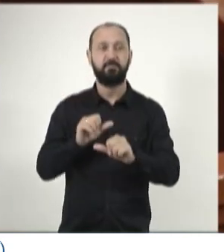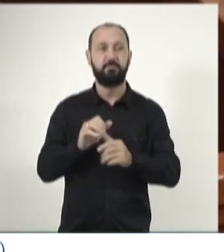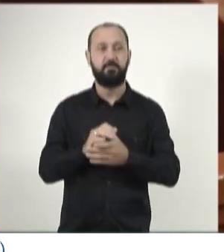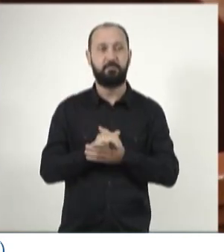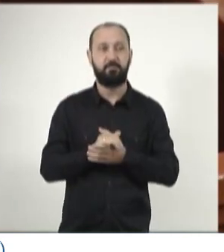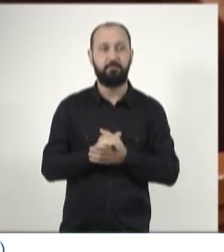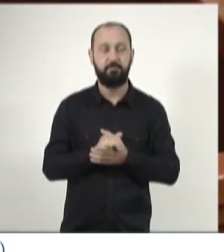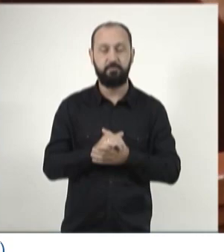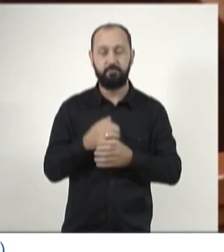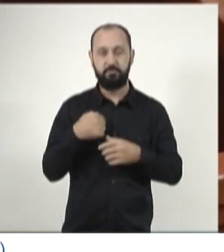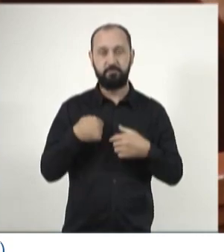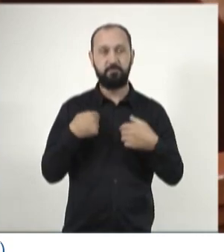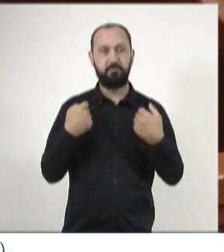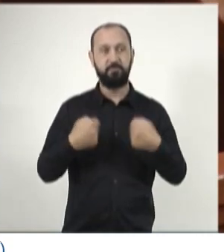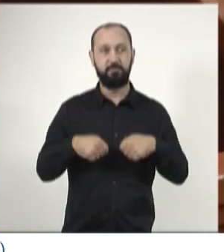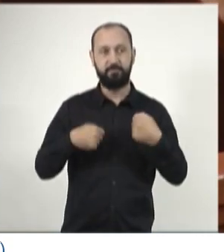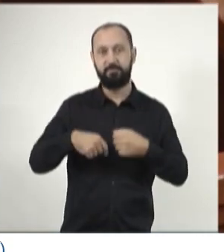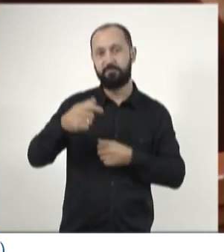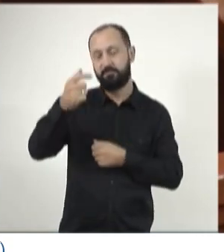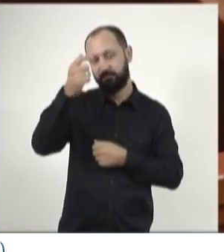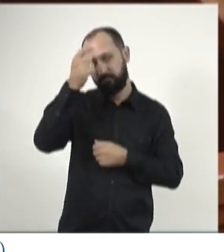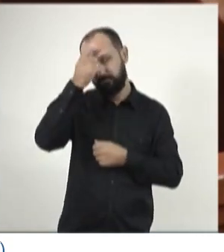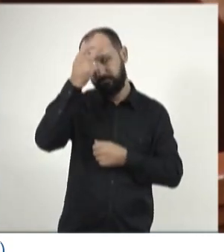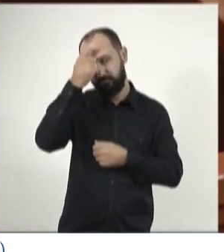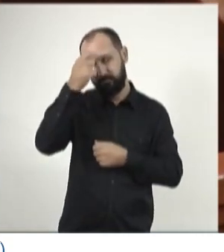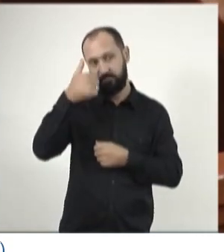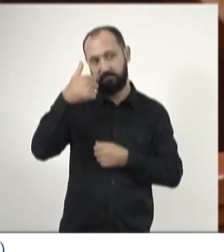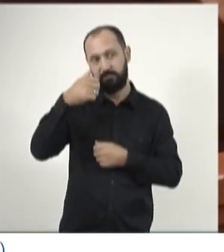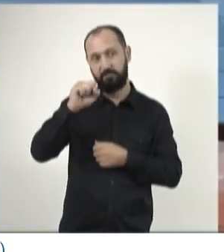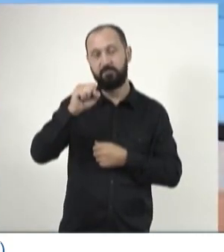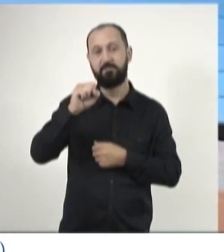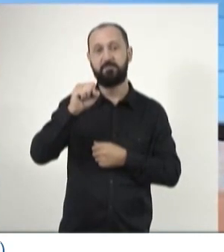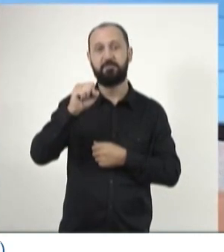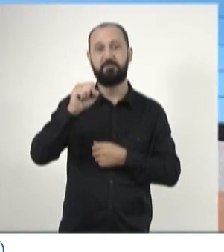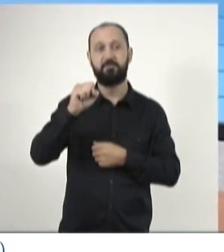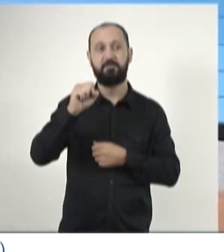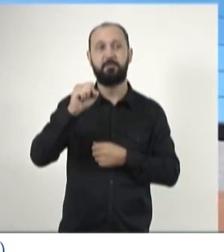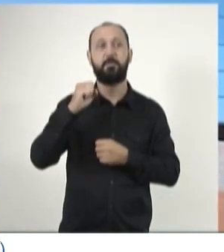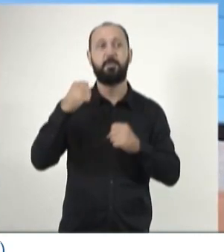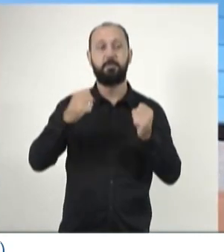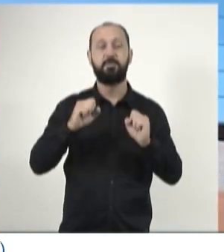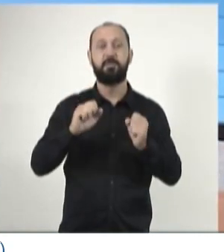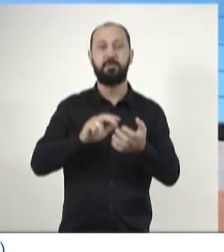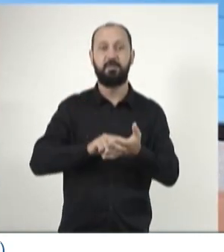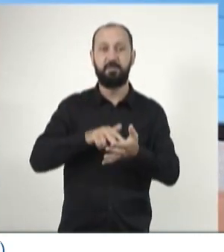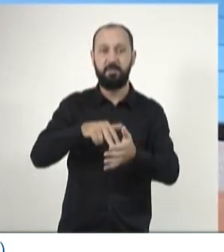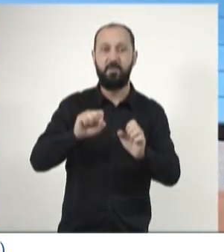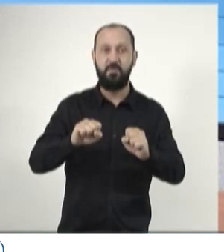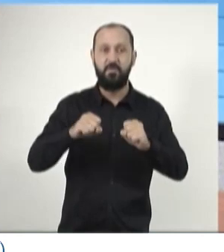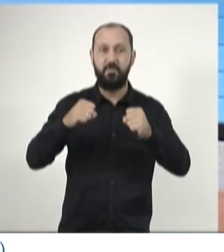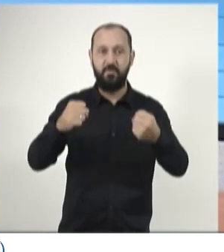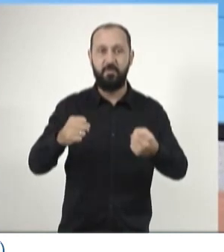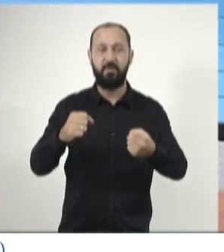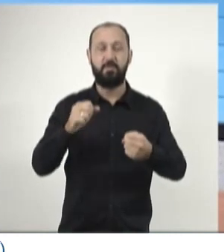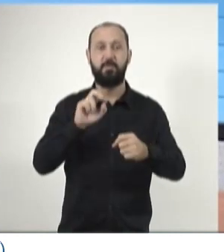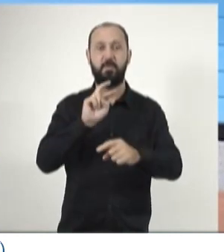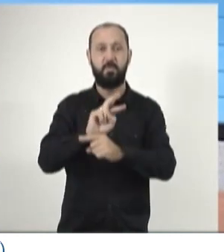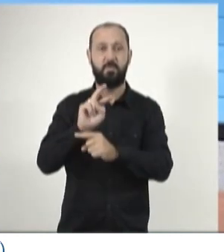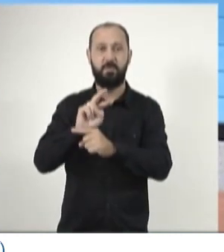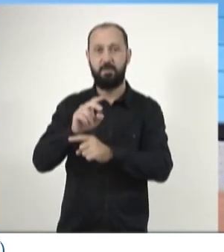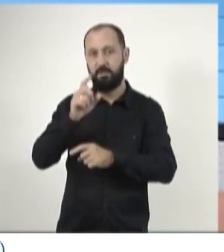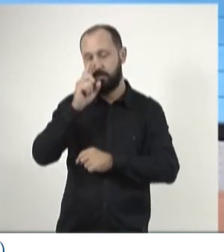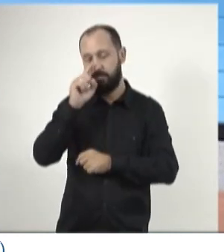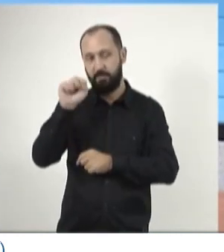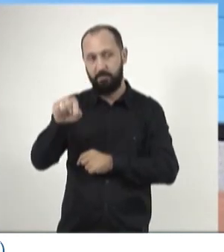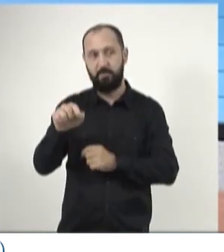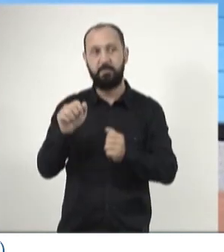Eu precisei amadurecer com 18 anos, eu precisei estar forte para estar do lado da minha mãe. Para